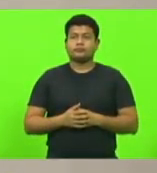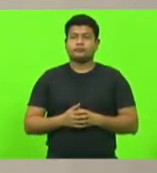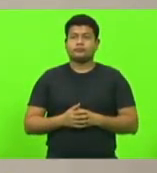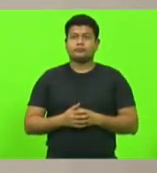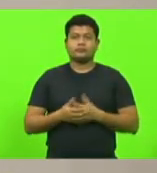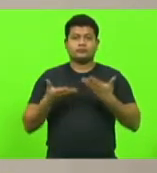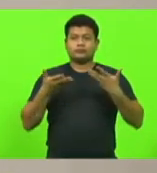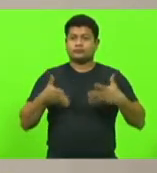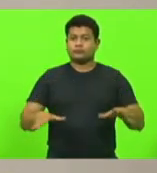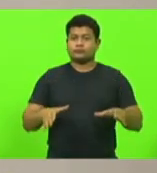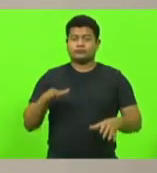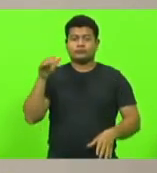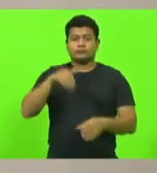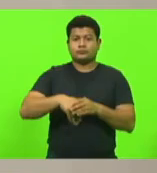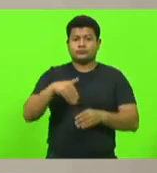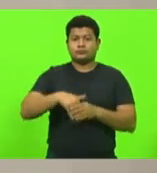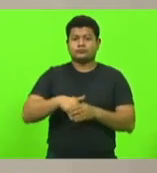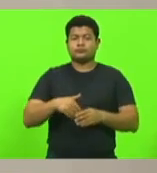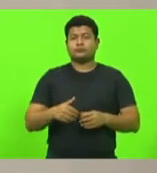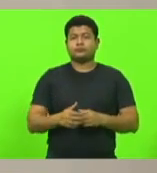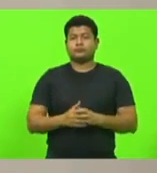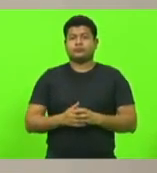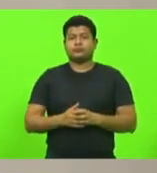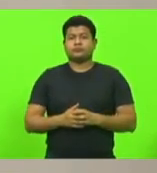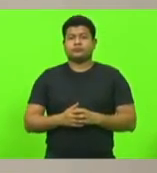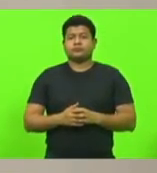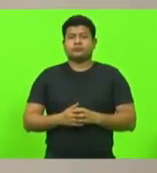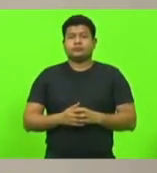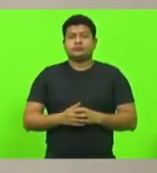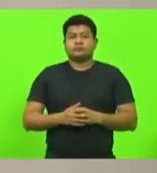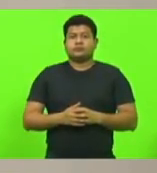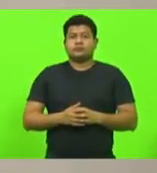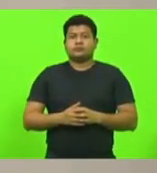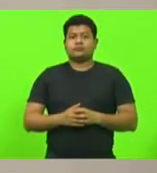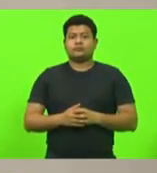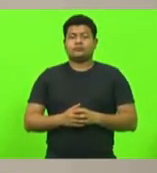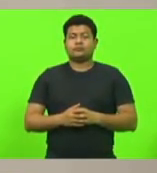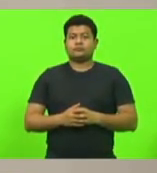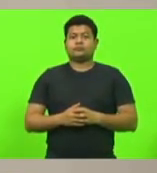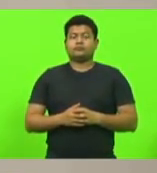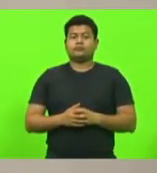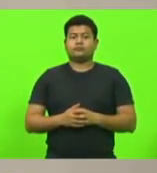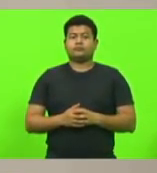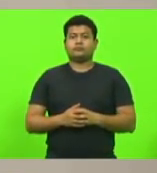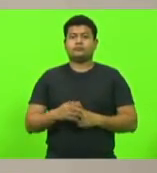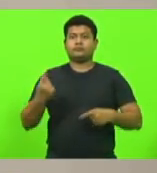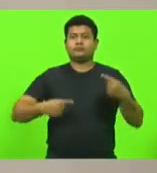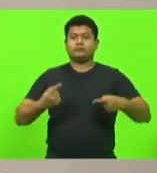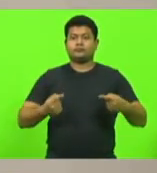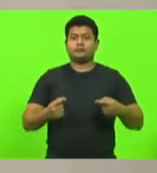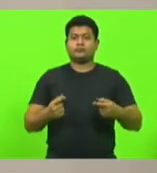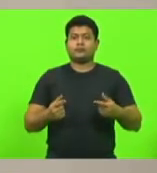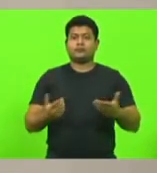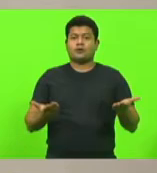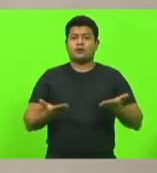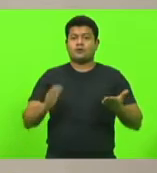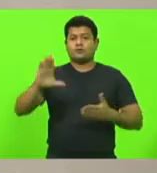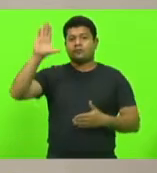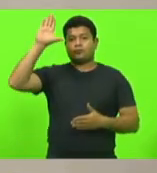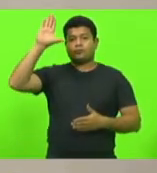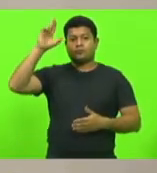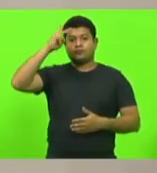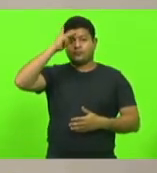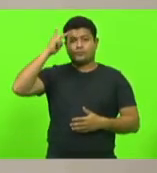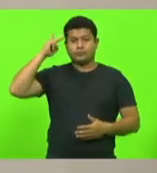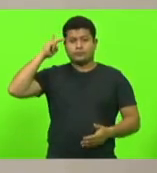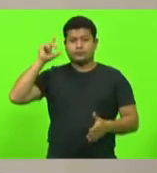Não havendo quem queira discutir, em senhor votação. Presidente, se me permite. Deputada Ana. Para discutir a matéria, com a palavra a deputada Paulinha,